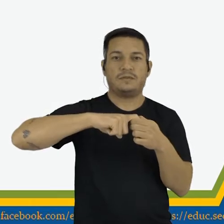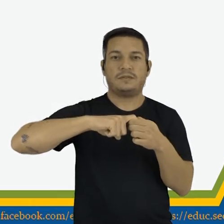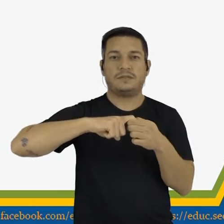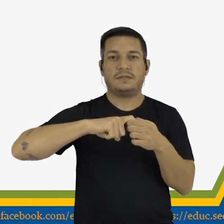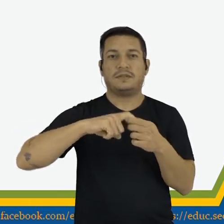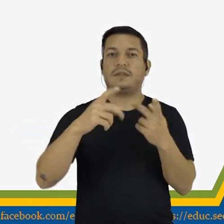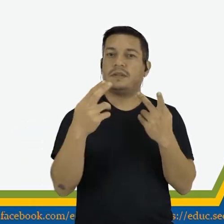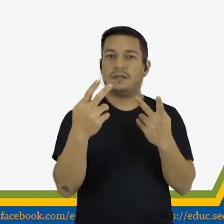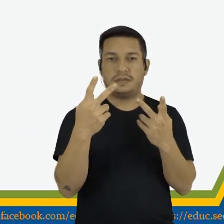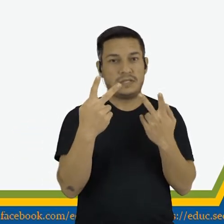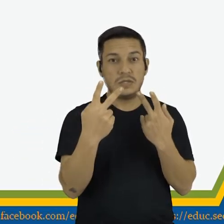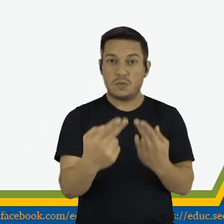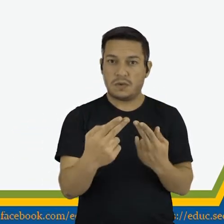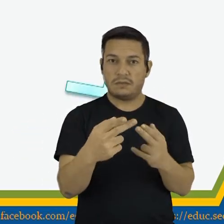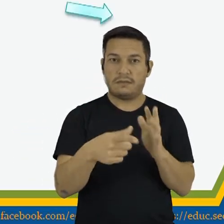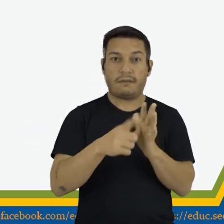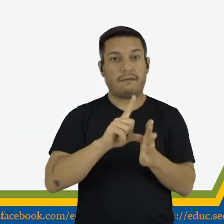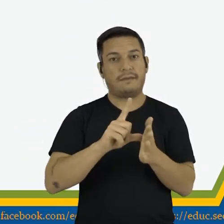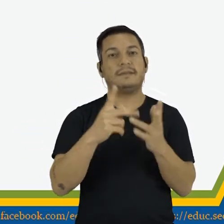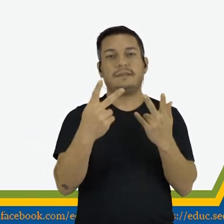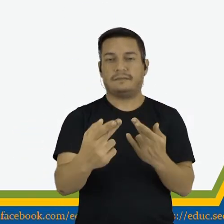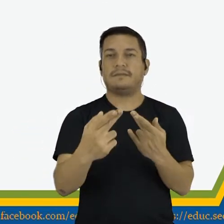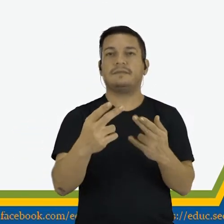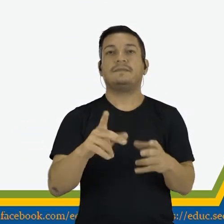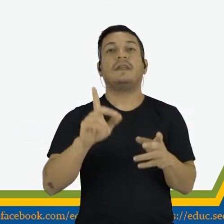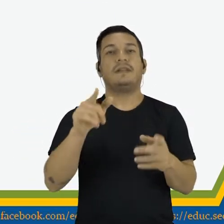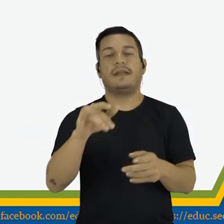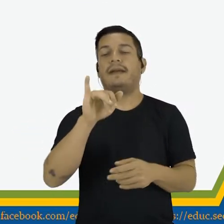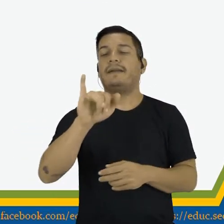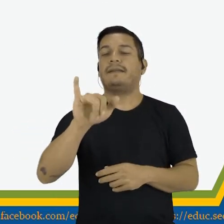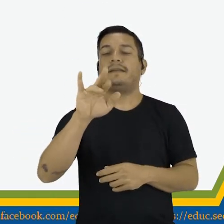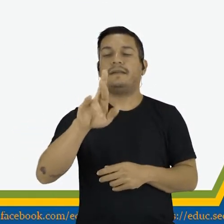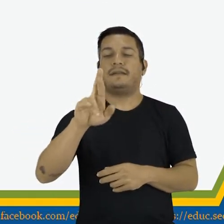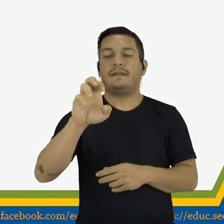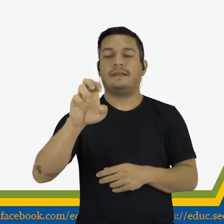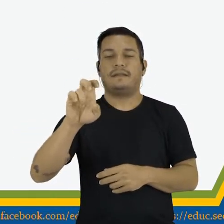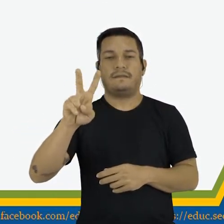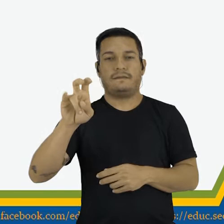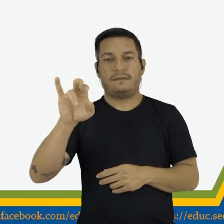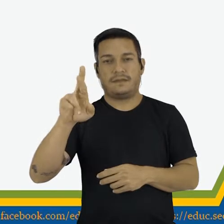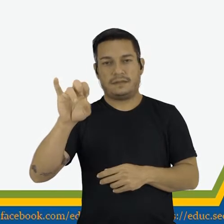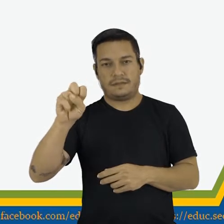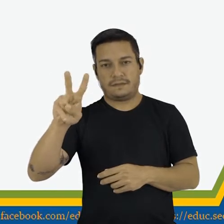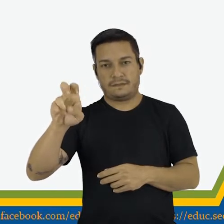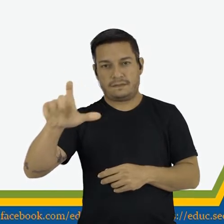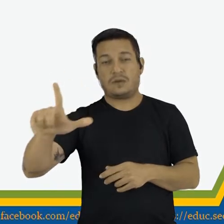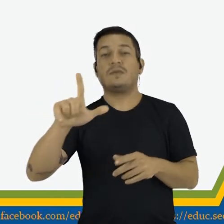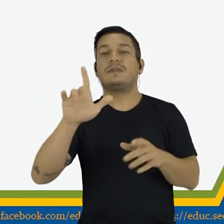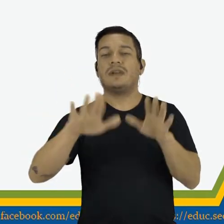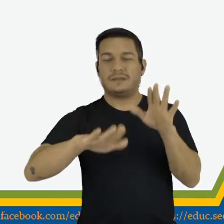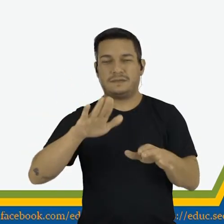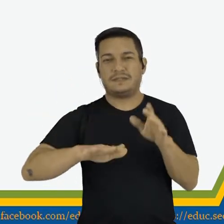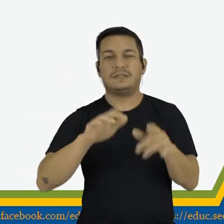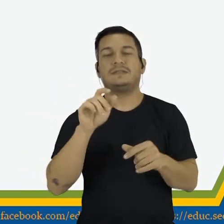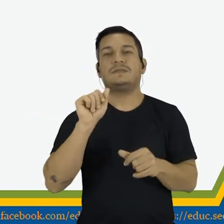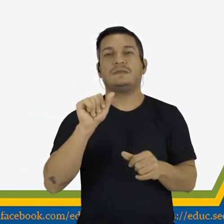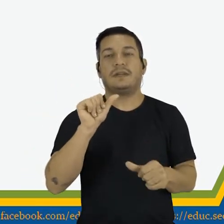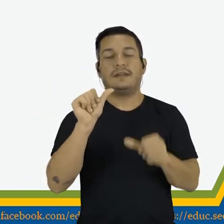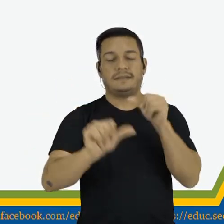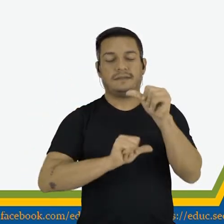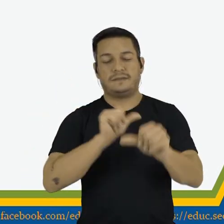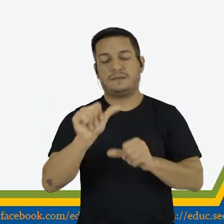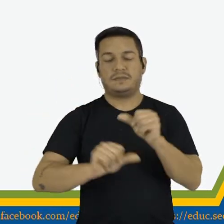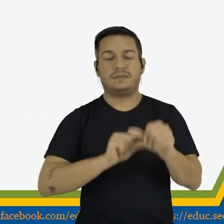ao seu estágio inicial. Já nas transformações irreversíveis, que geralmente essas